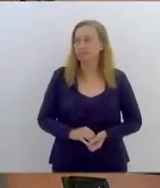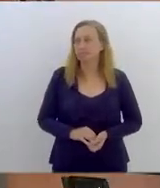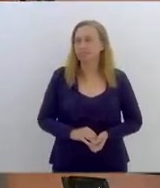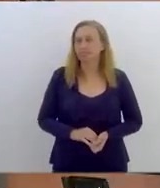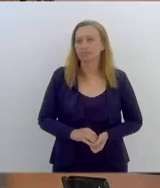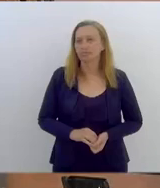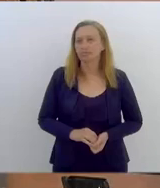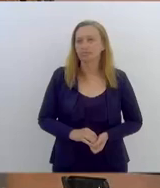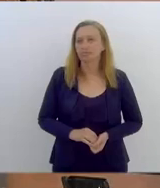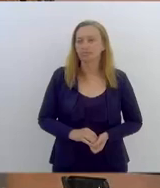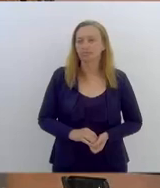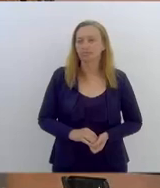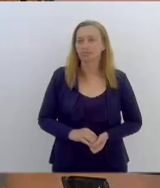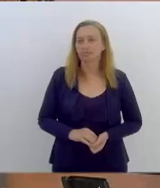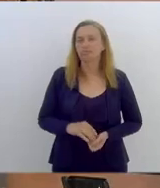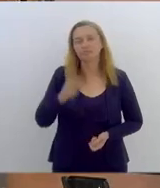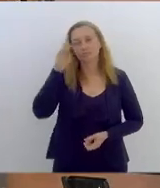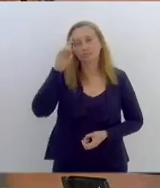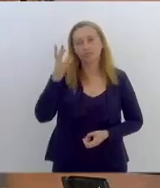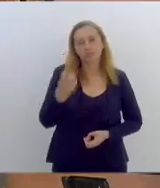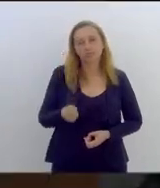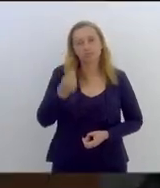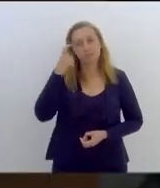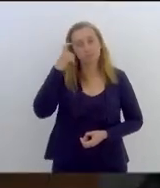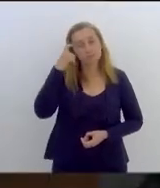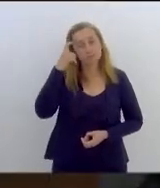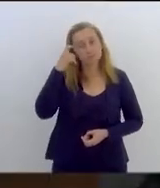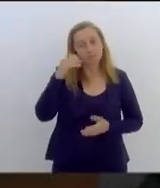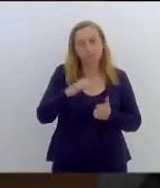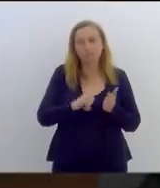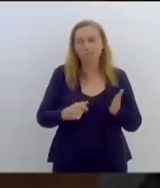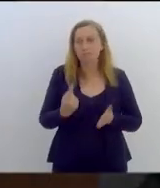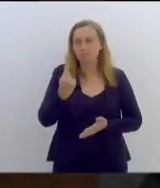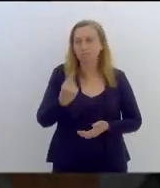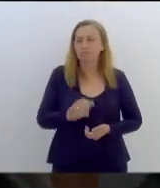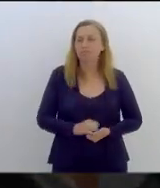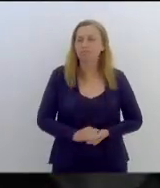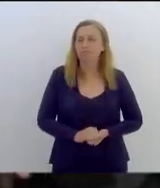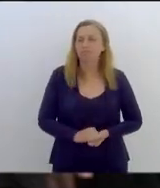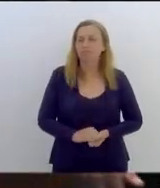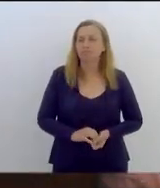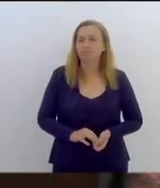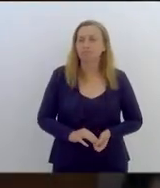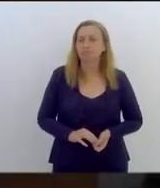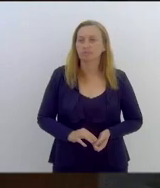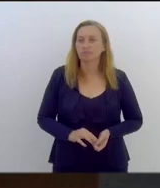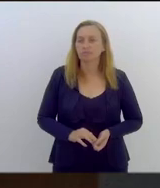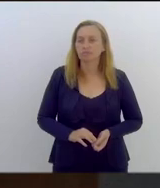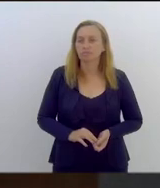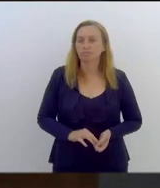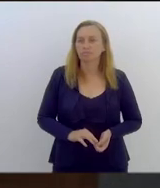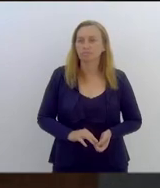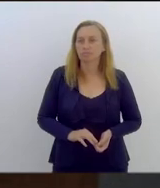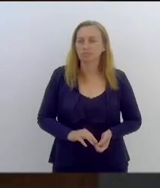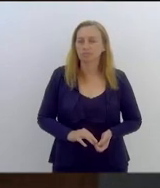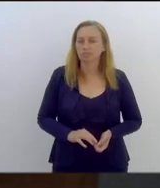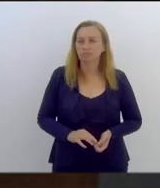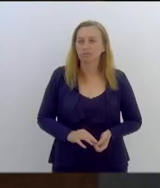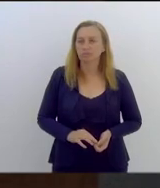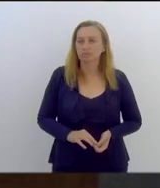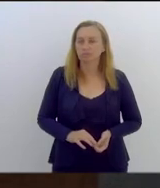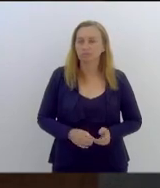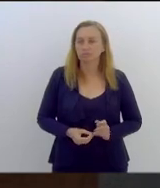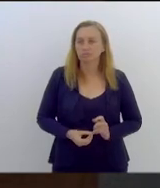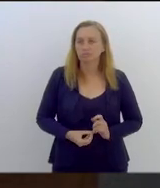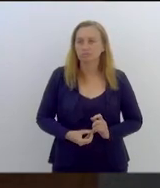O senhor acatou que emenda, porque eu ia retirar uma. Favorável emenda 1. Favorável com subemenda emenda